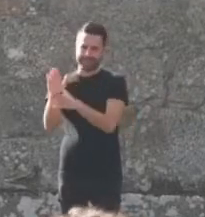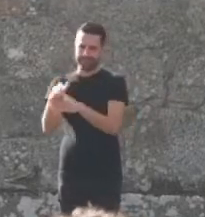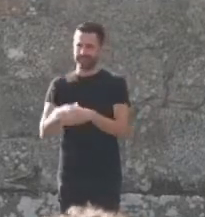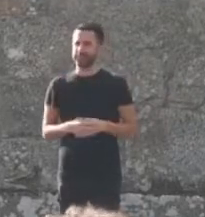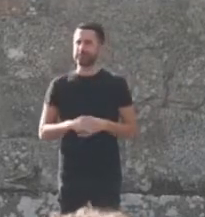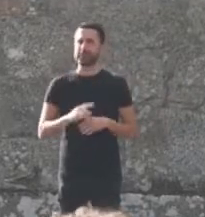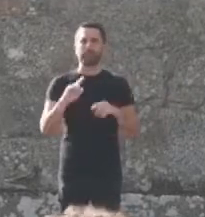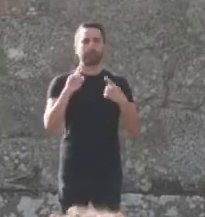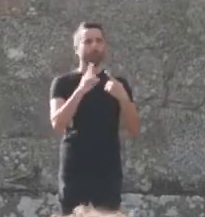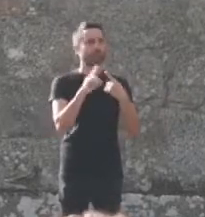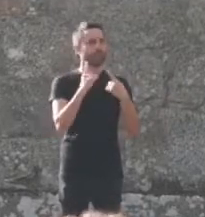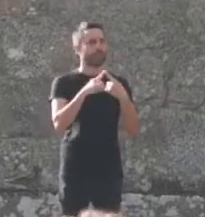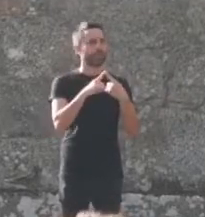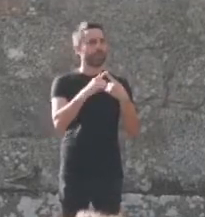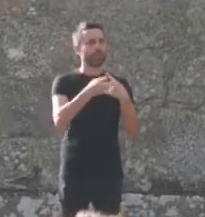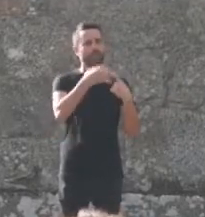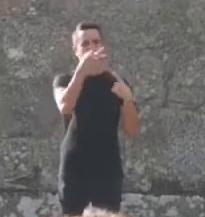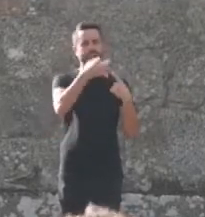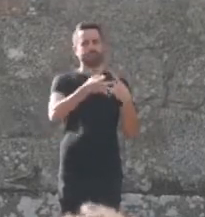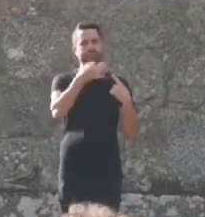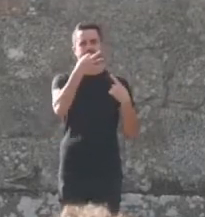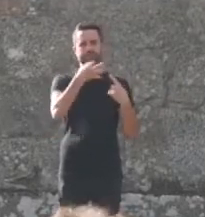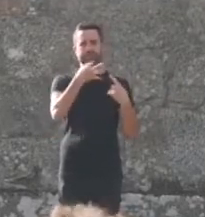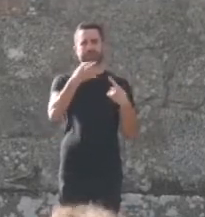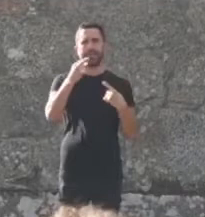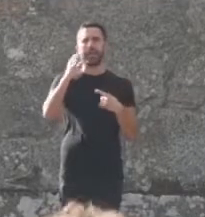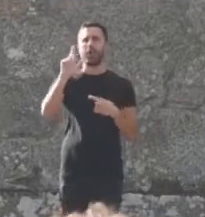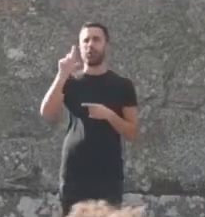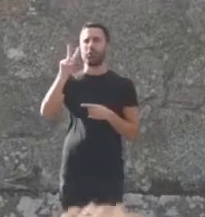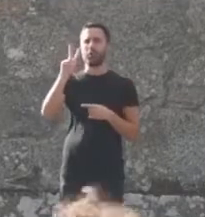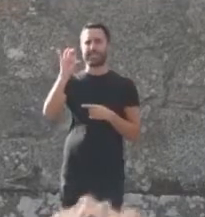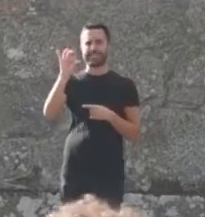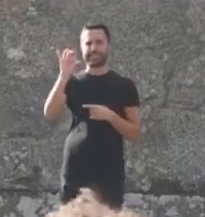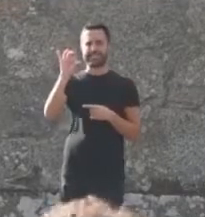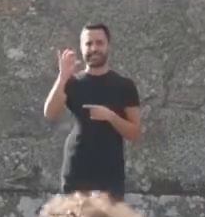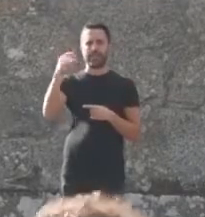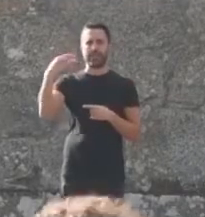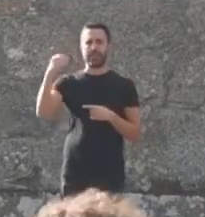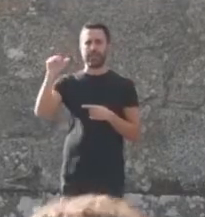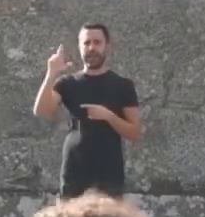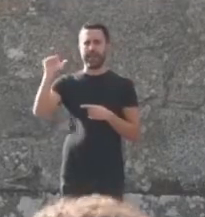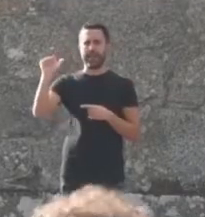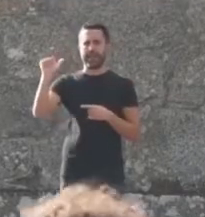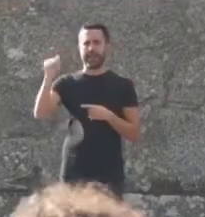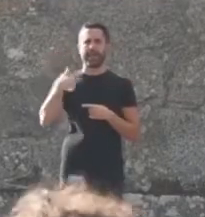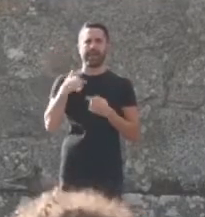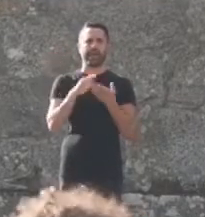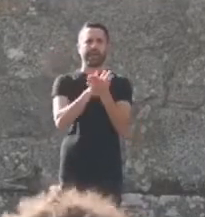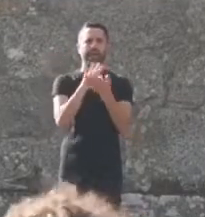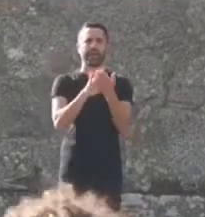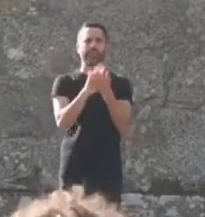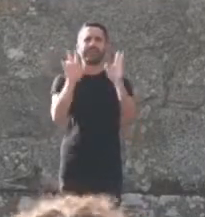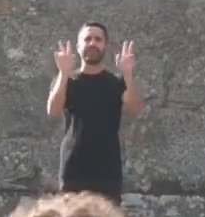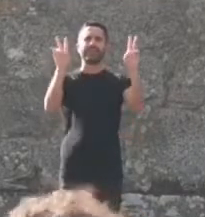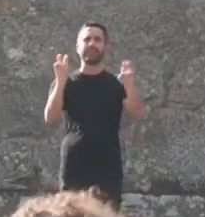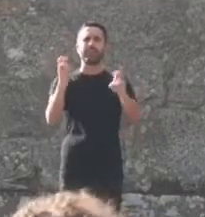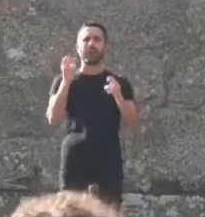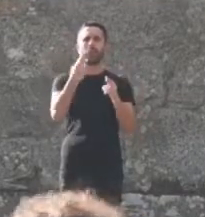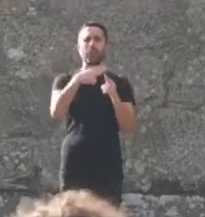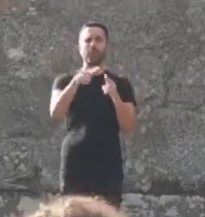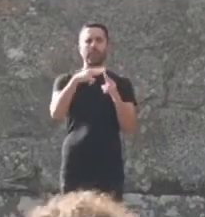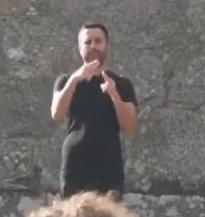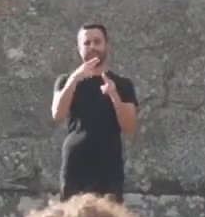vai intervir Luís Barán, que nos falará das políticas públicas da memoria en Galicia. Luís